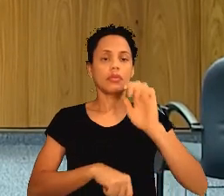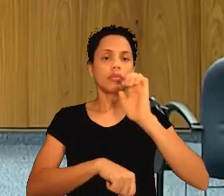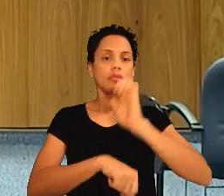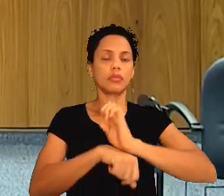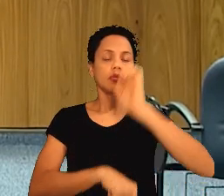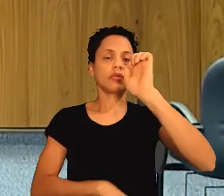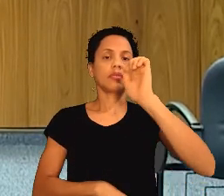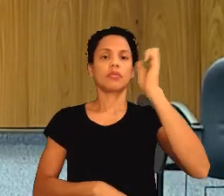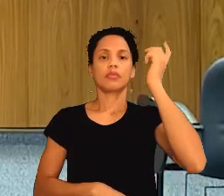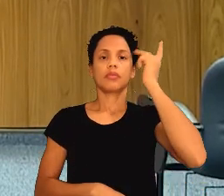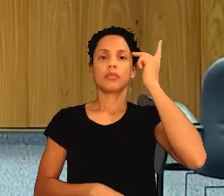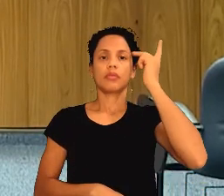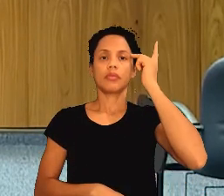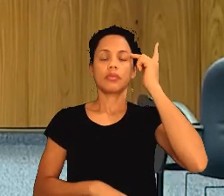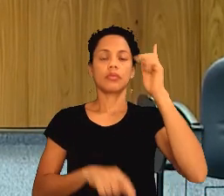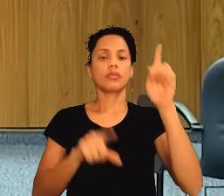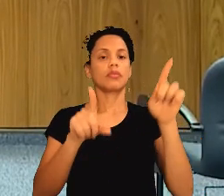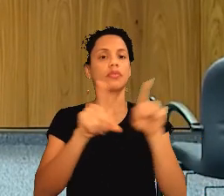professora